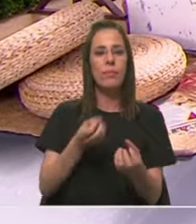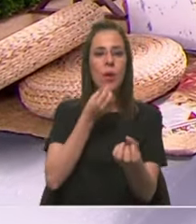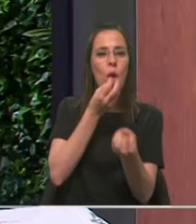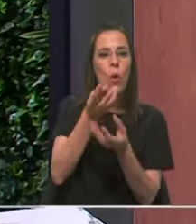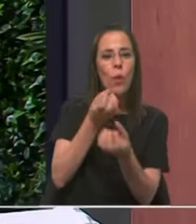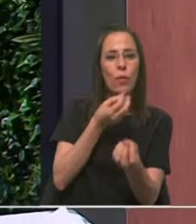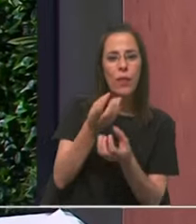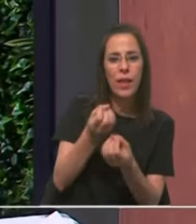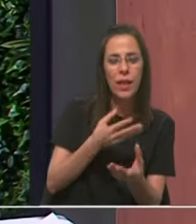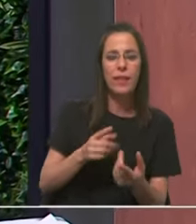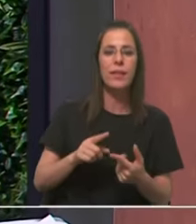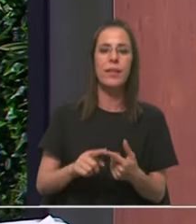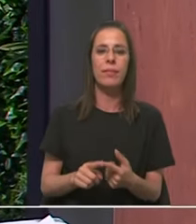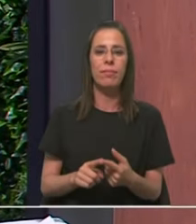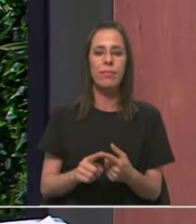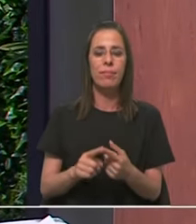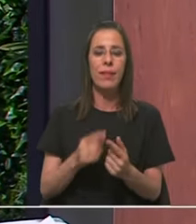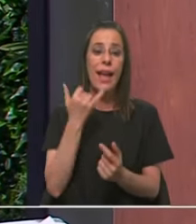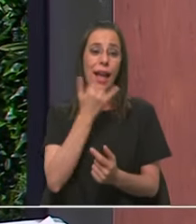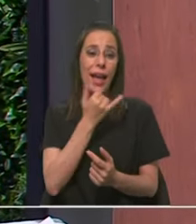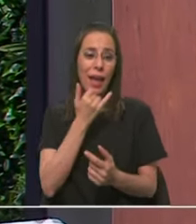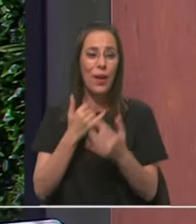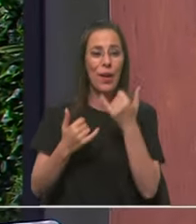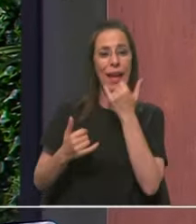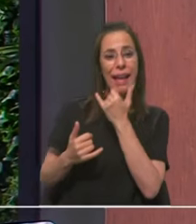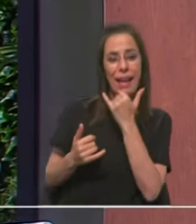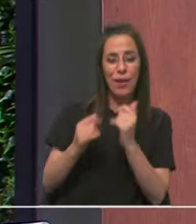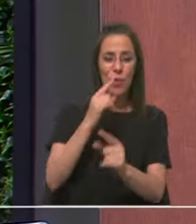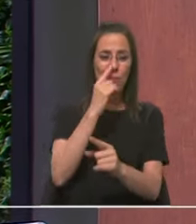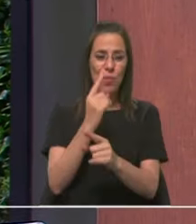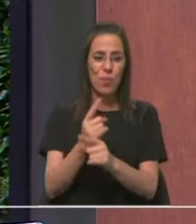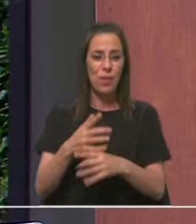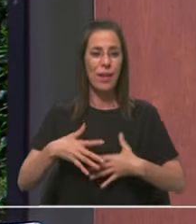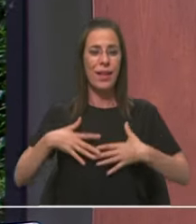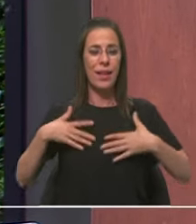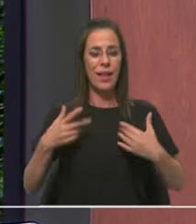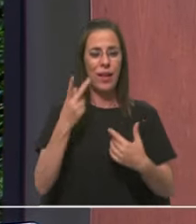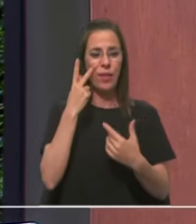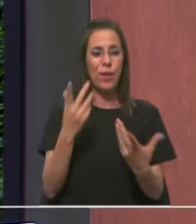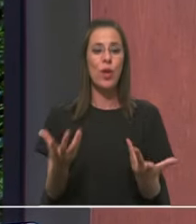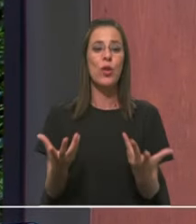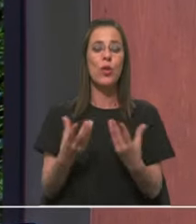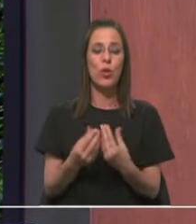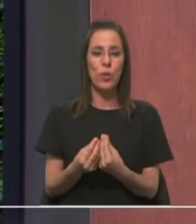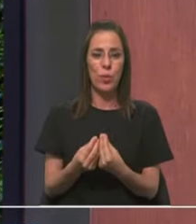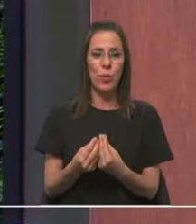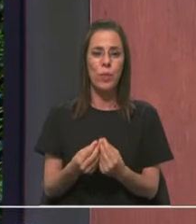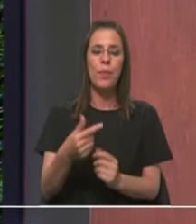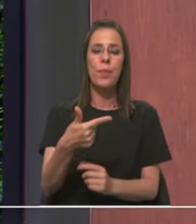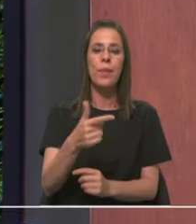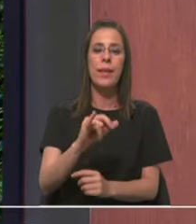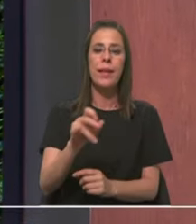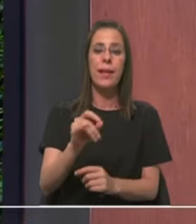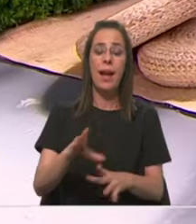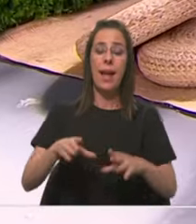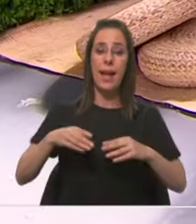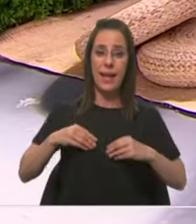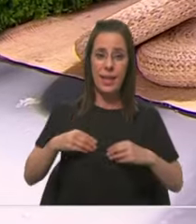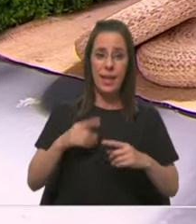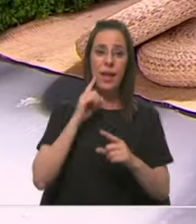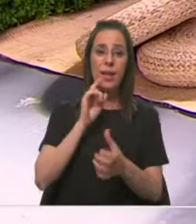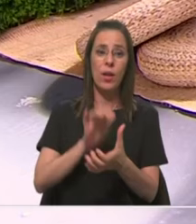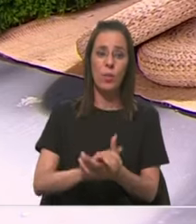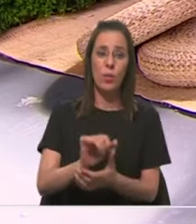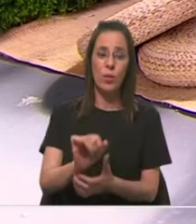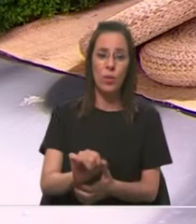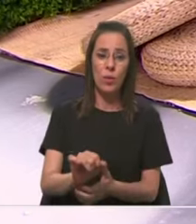um do outro, que riam um do outro, que desfrutem da vida juntos. Tiago, aceita a Marisa como sua